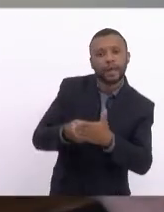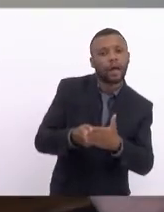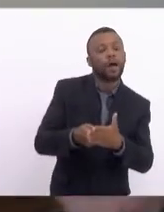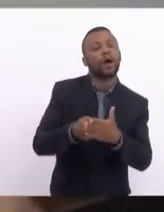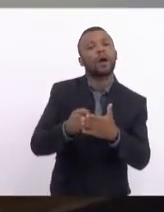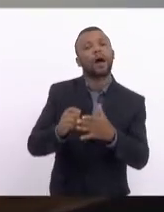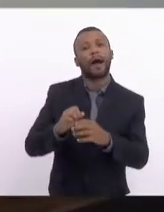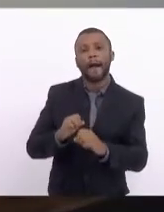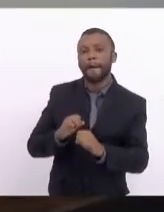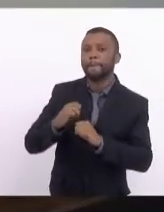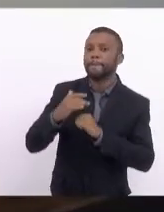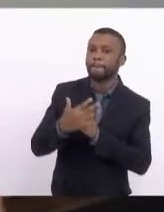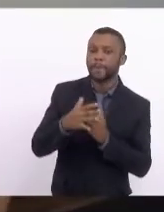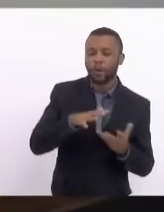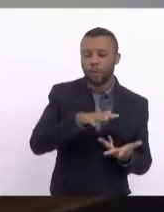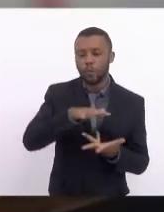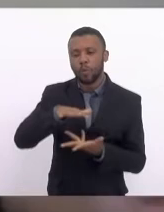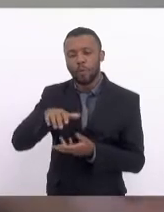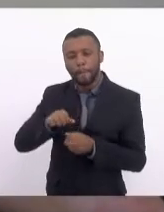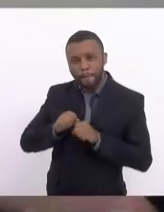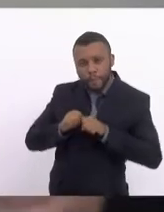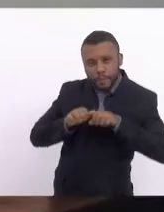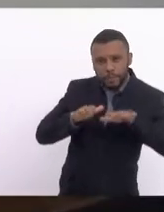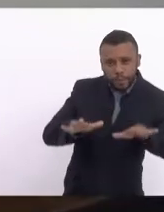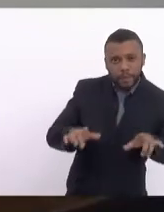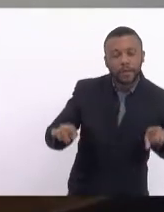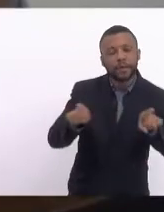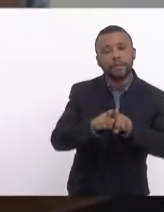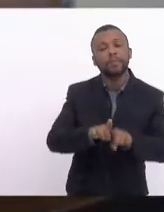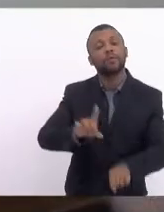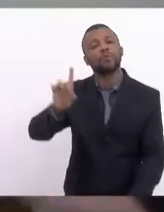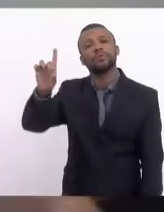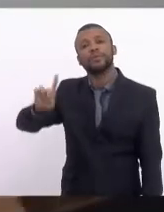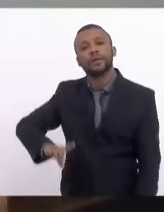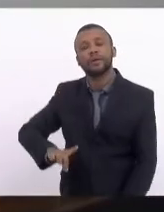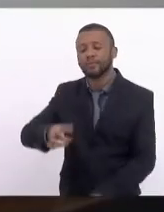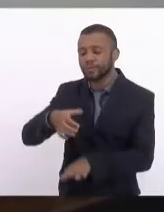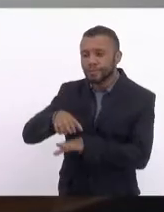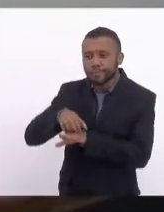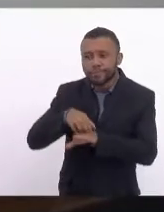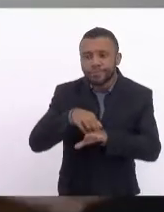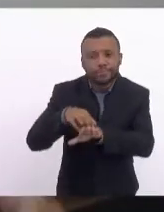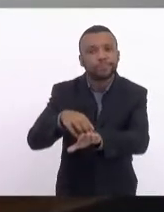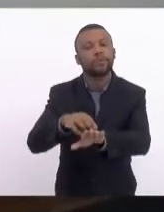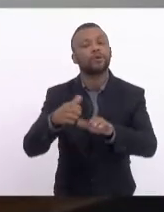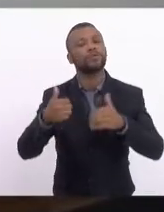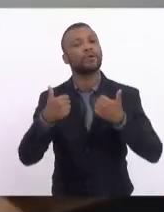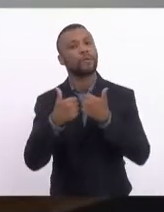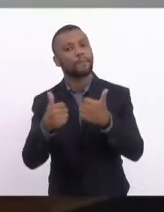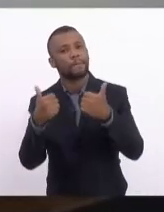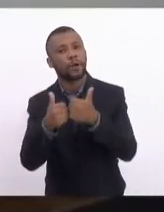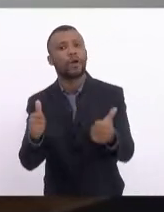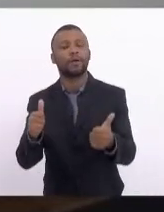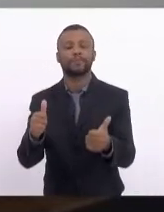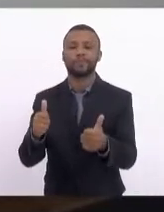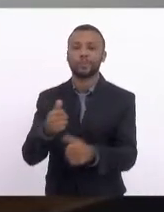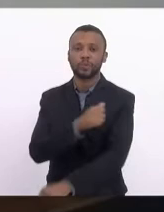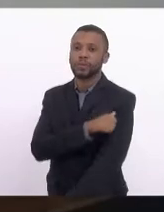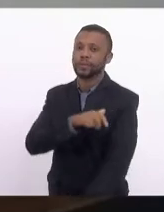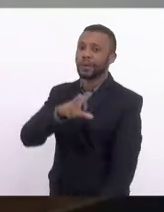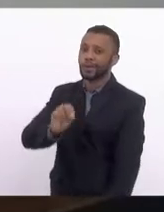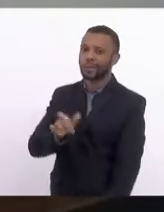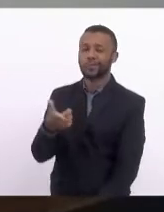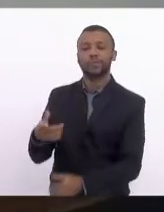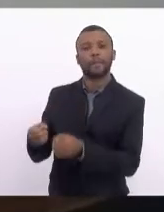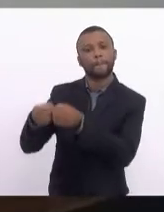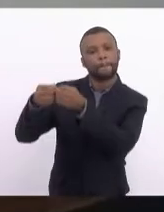grave, que é o problema do direito de ir e vir, do direito de mobilidade, de locomoção, e isso afetou drasticamente